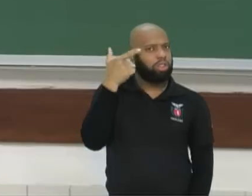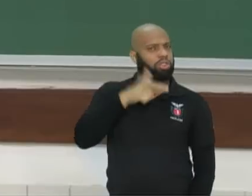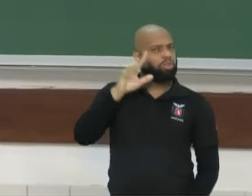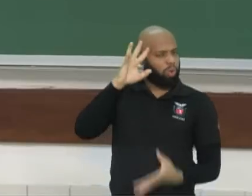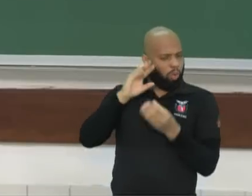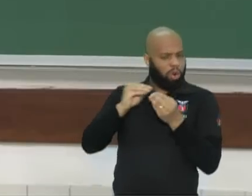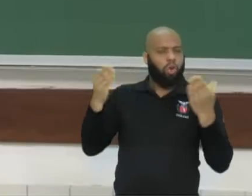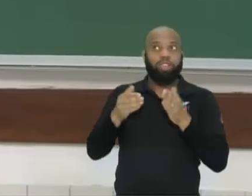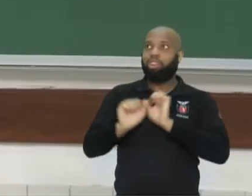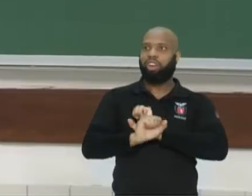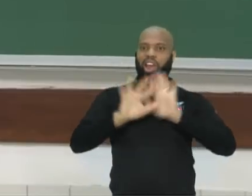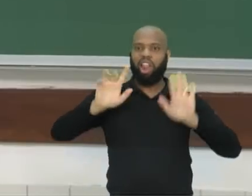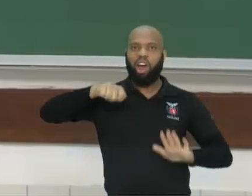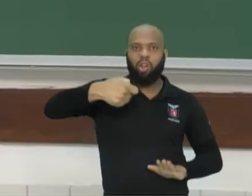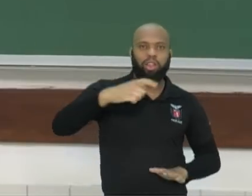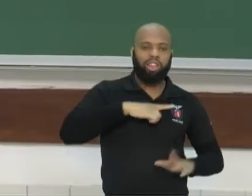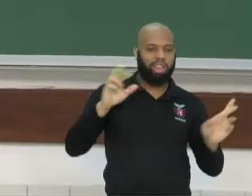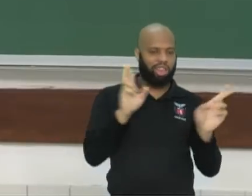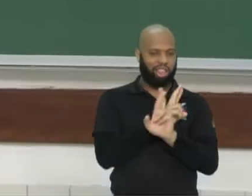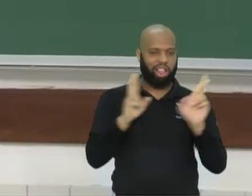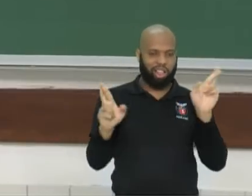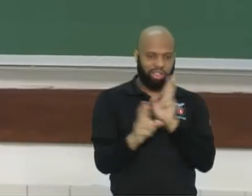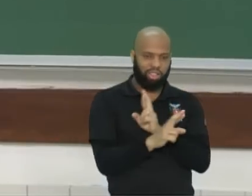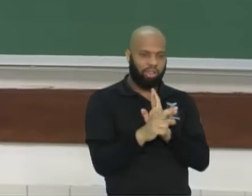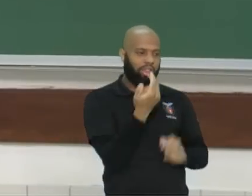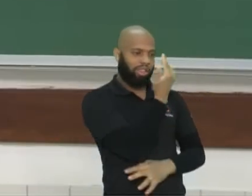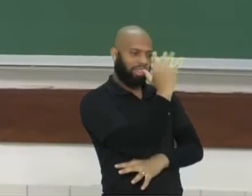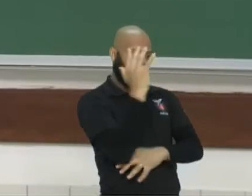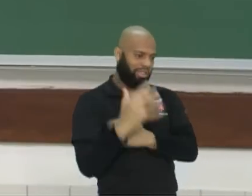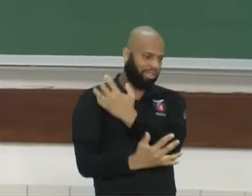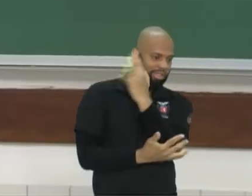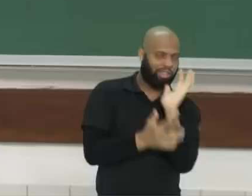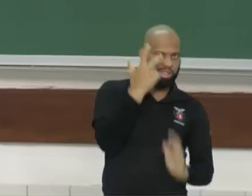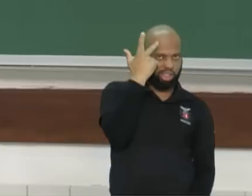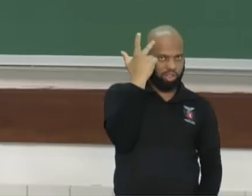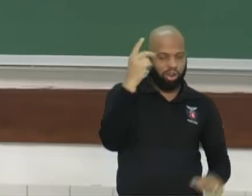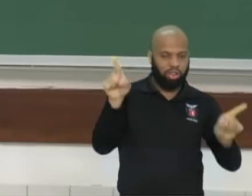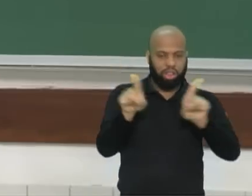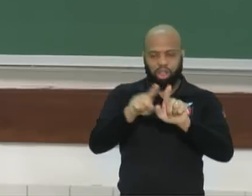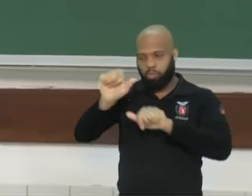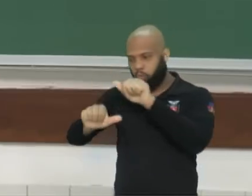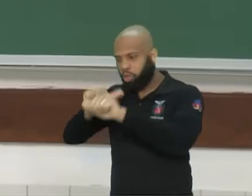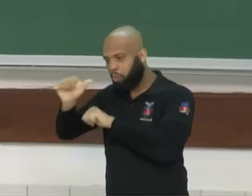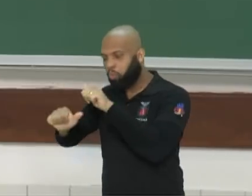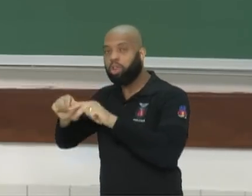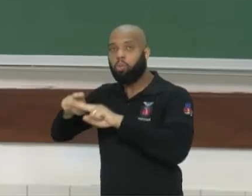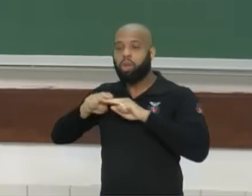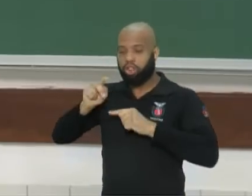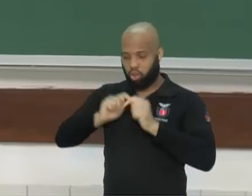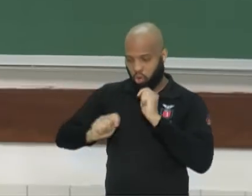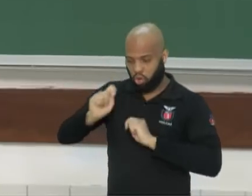entendido um pouquinho mais dessa relação entre meio natural, modificações pelas atividades